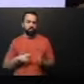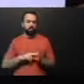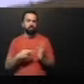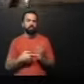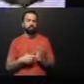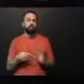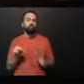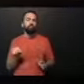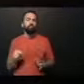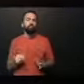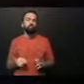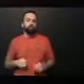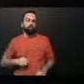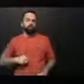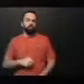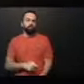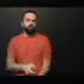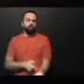Irritação.